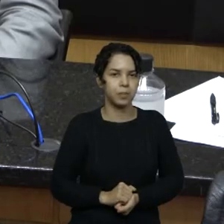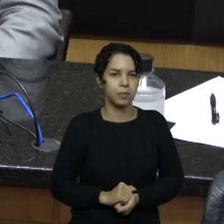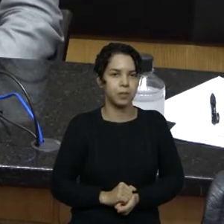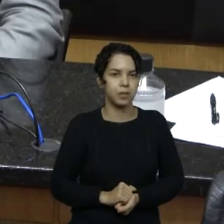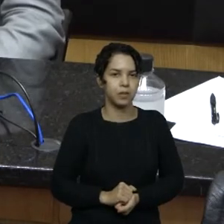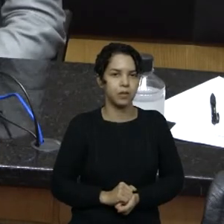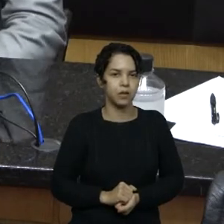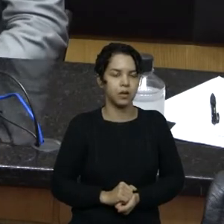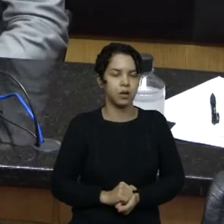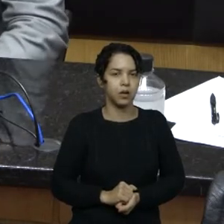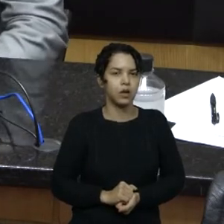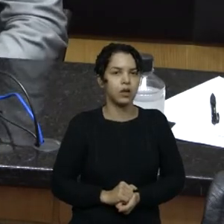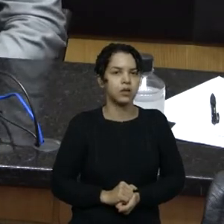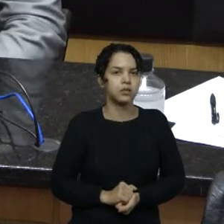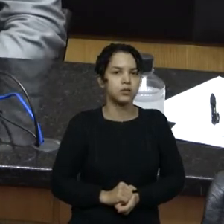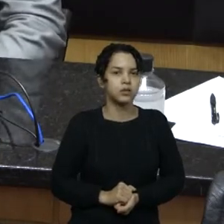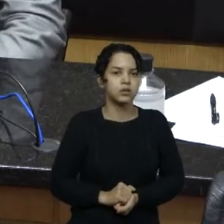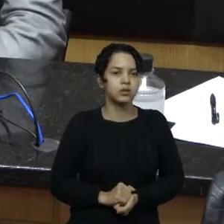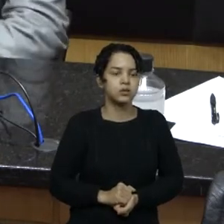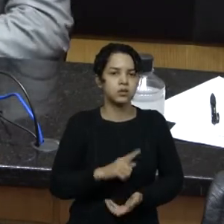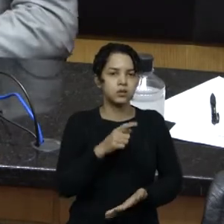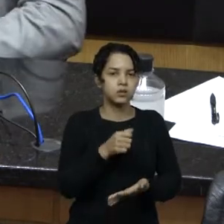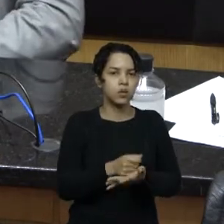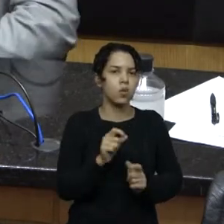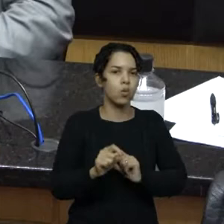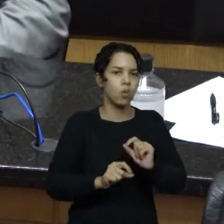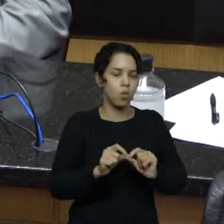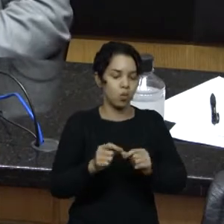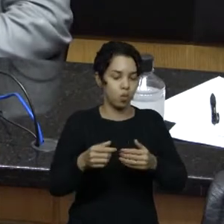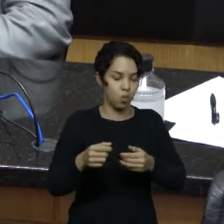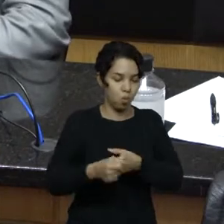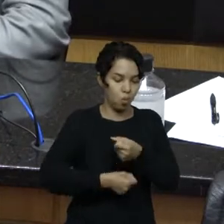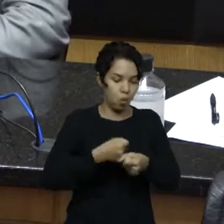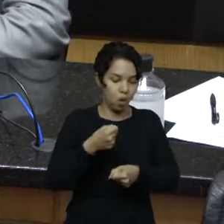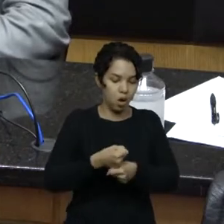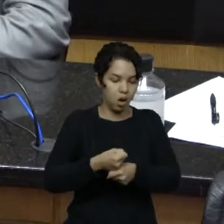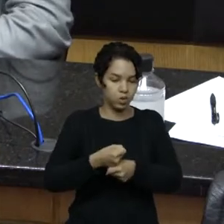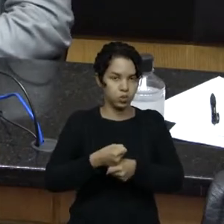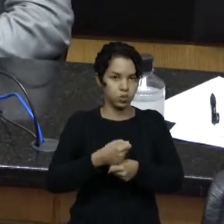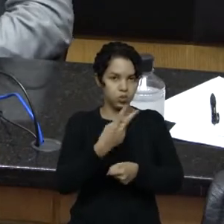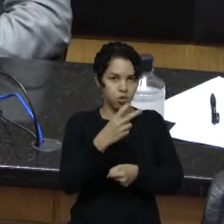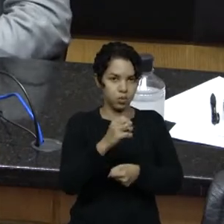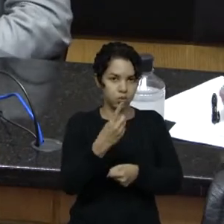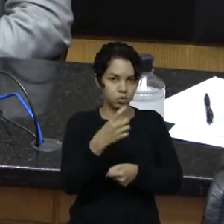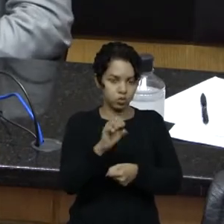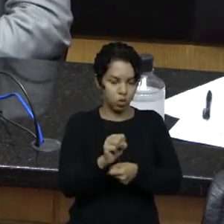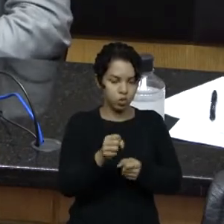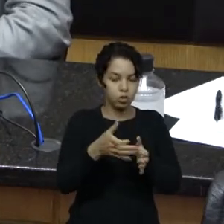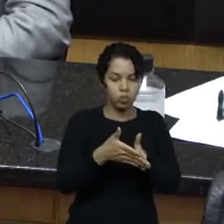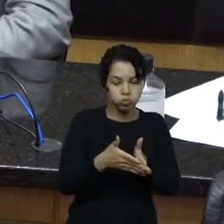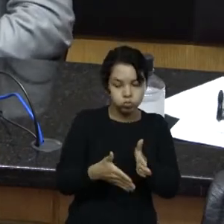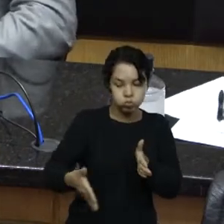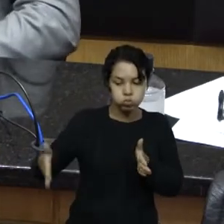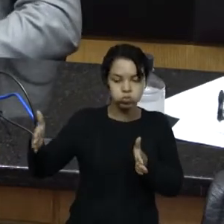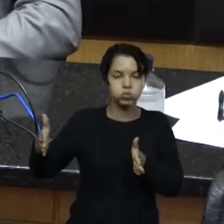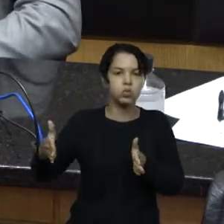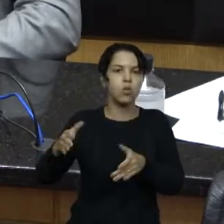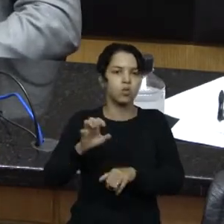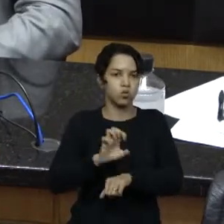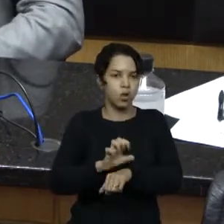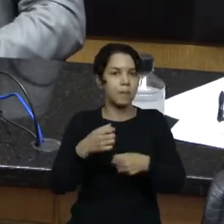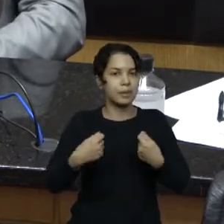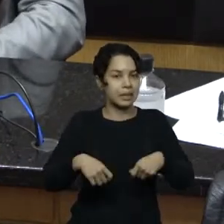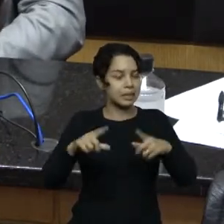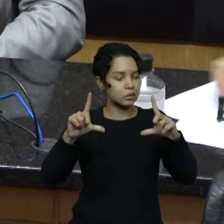e determinando que a partir do ano de 2018 o estado deveria